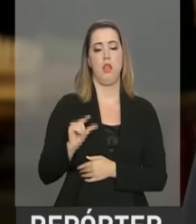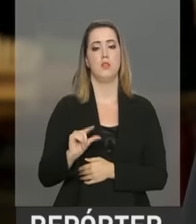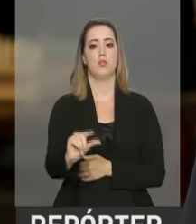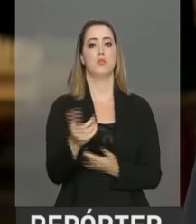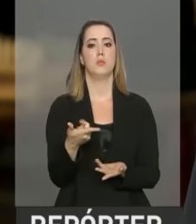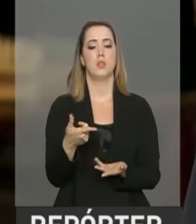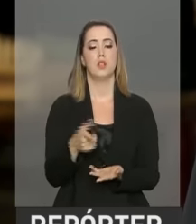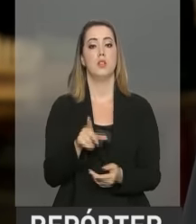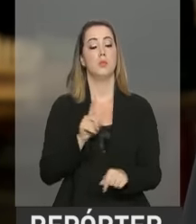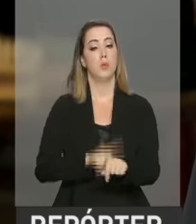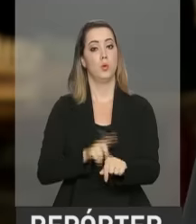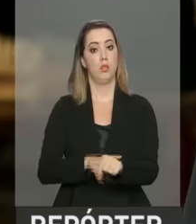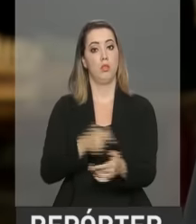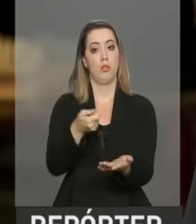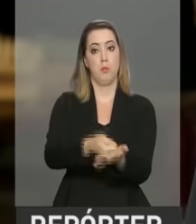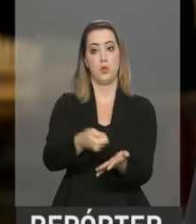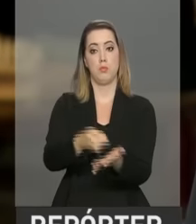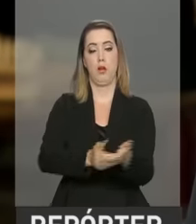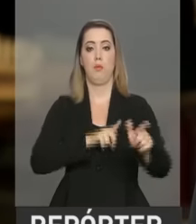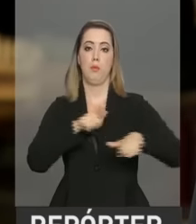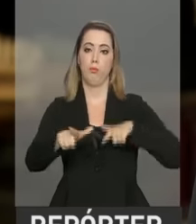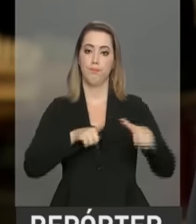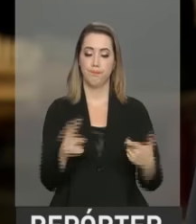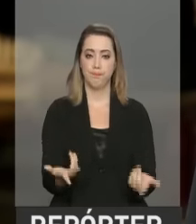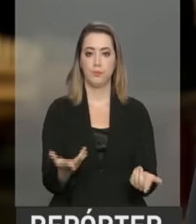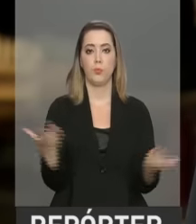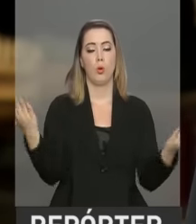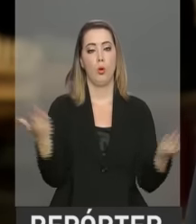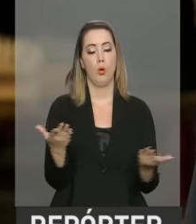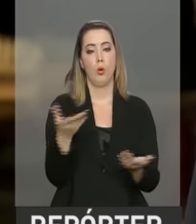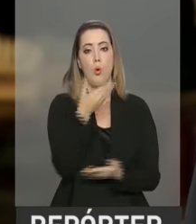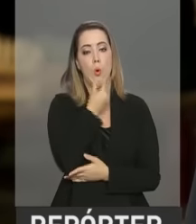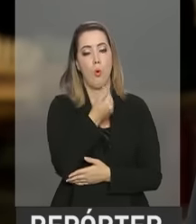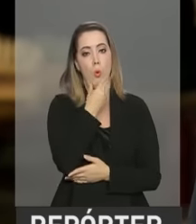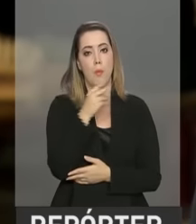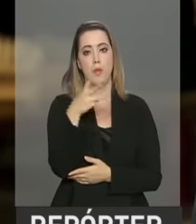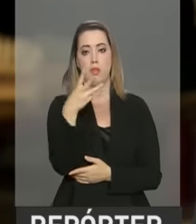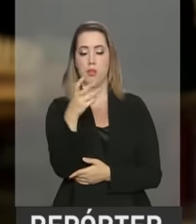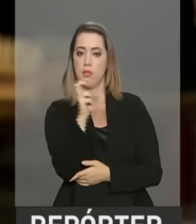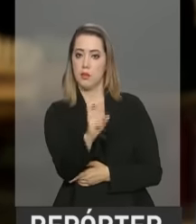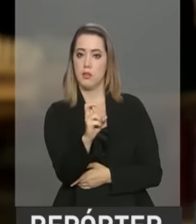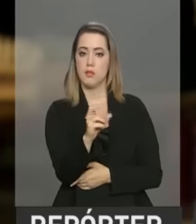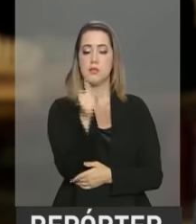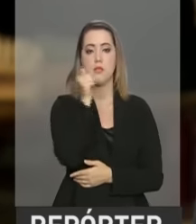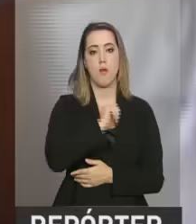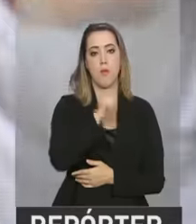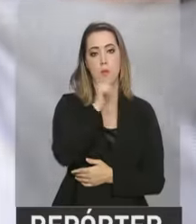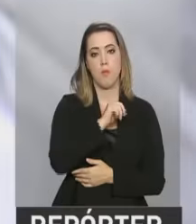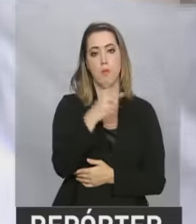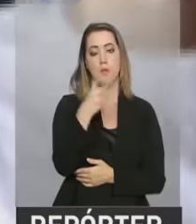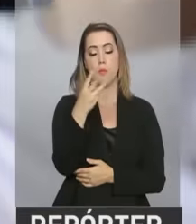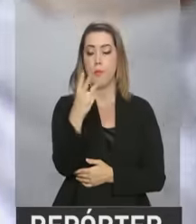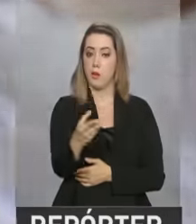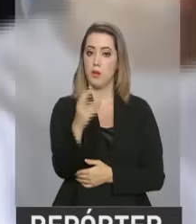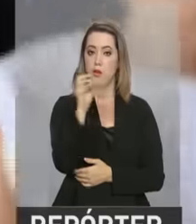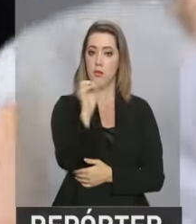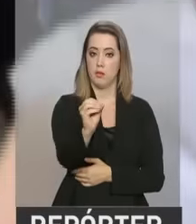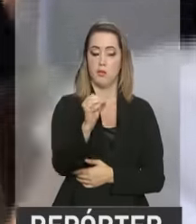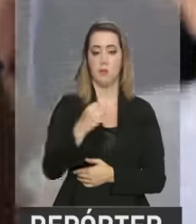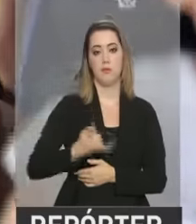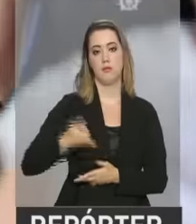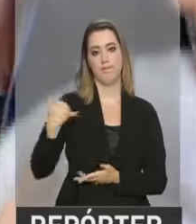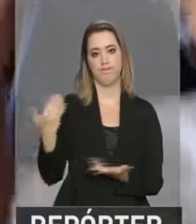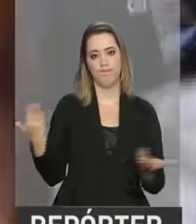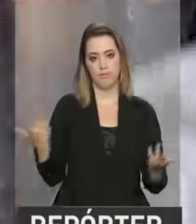ao sistema previdenciário. No caso dos homens, 35 anos e no das mulheres, 30 anos. O brasileiro ainda se